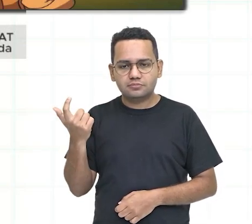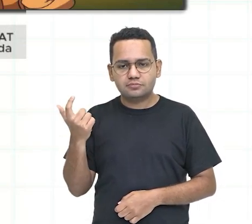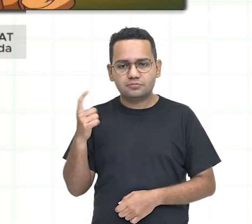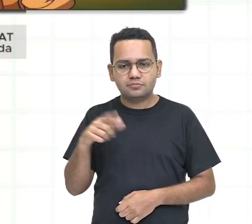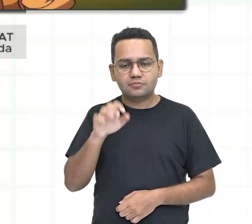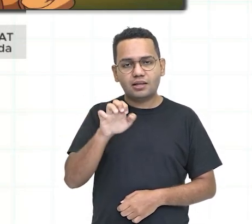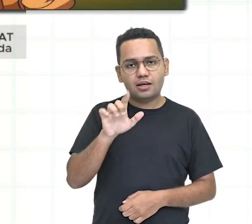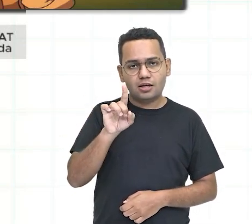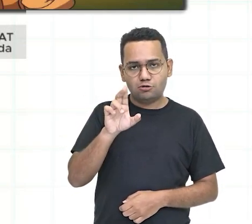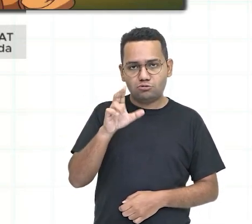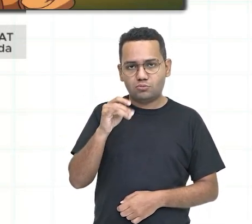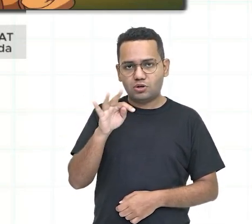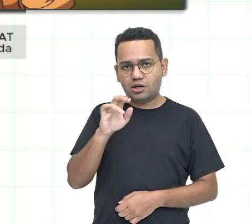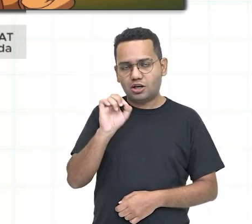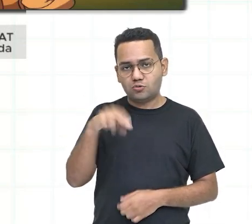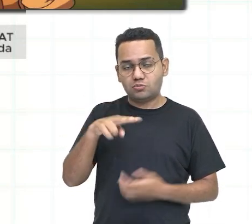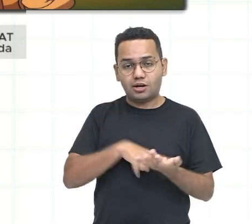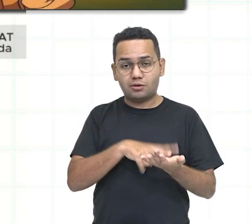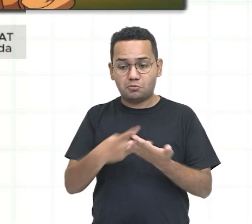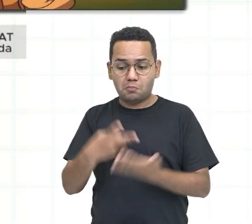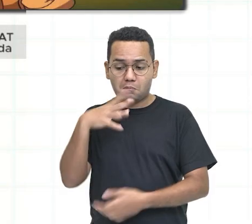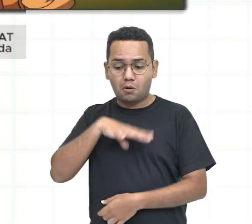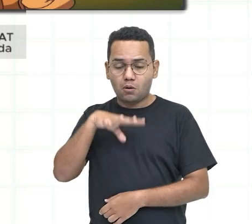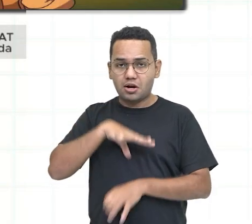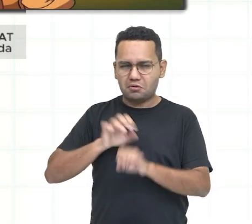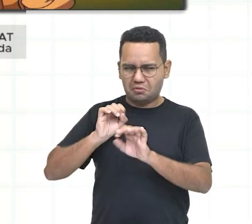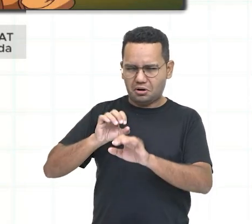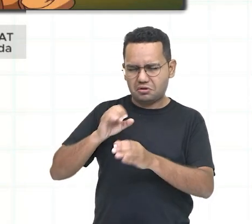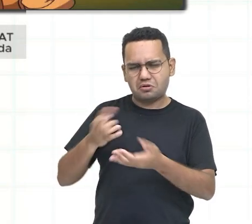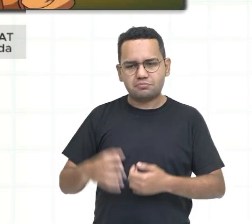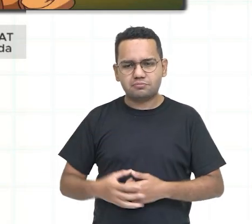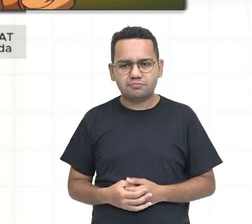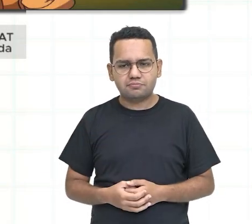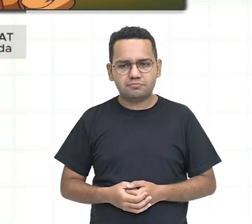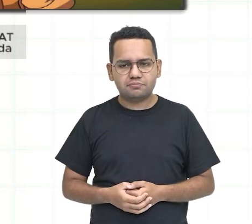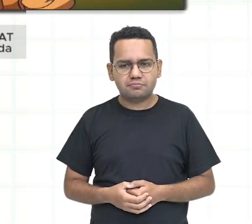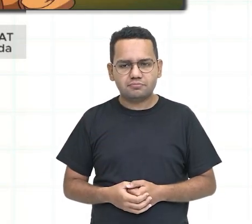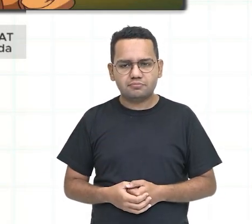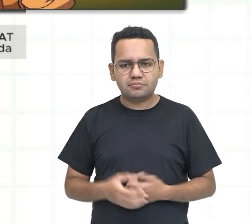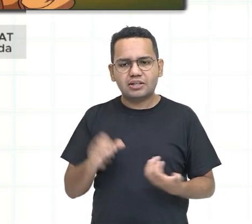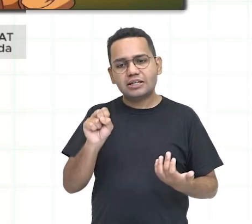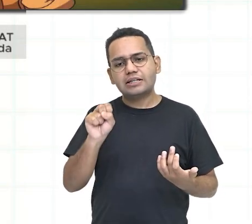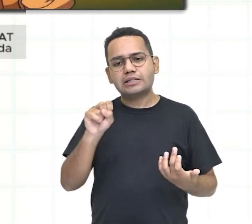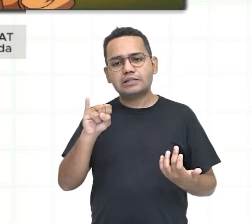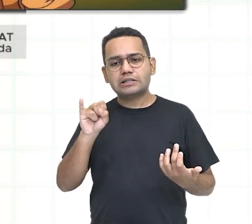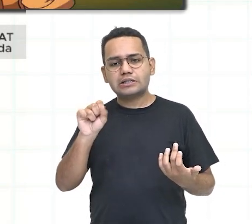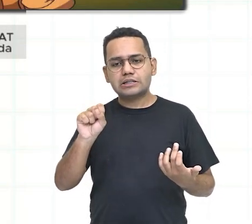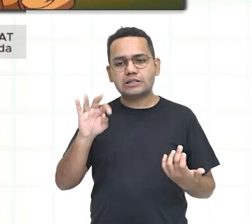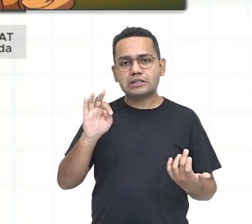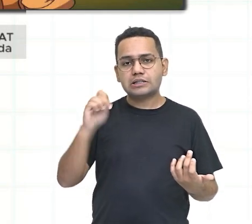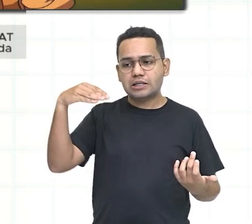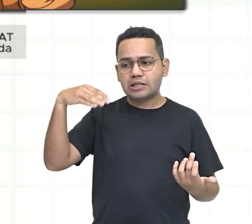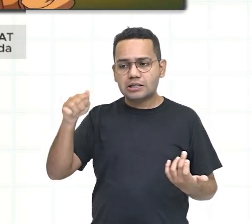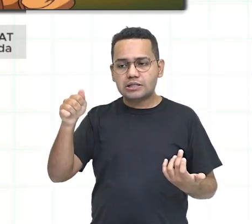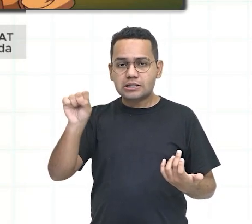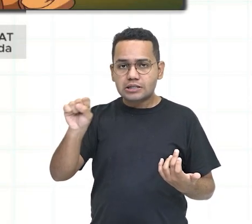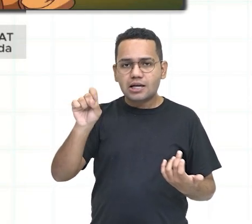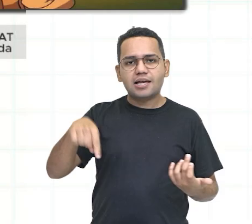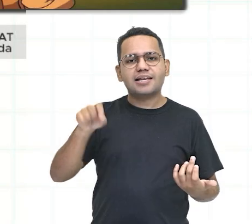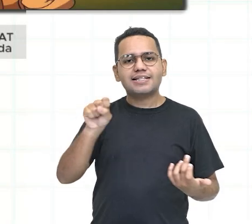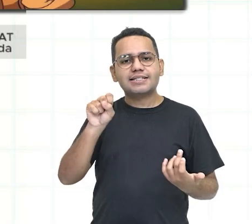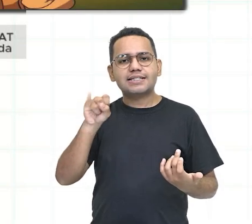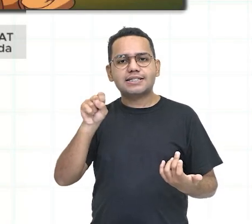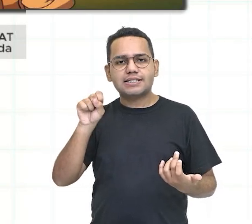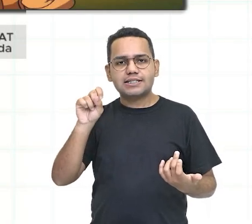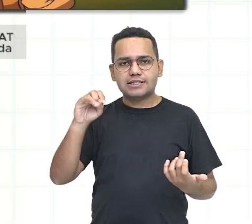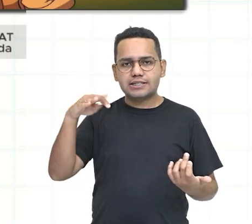educational systems, sistemas, não é? Sistemas educacionais, ok? E vamos ver mais um